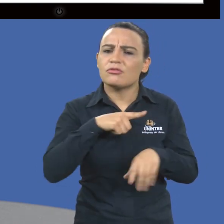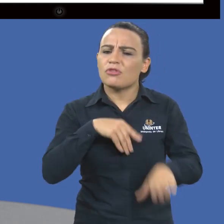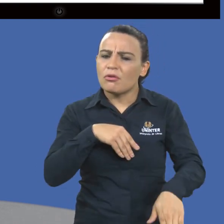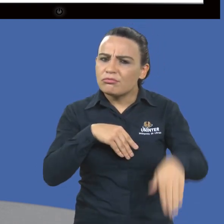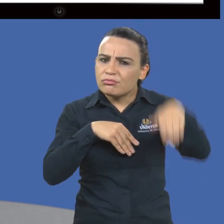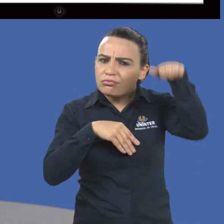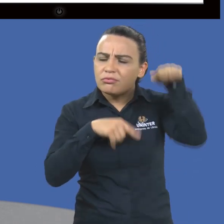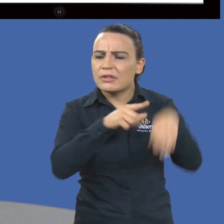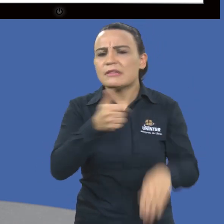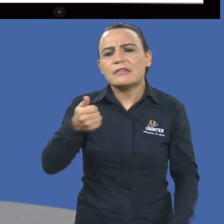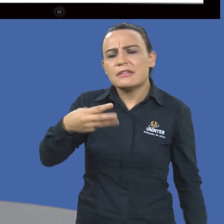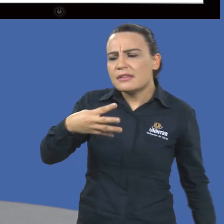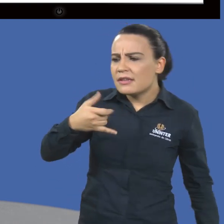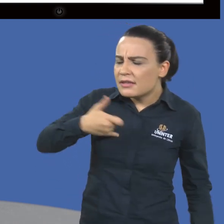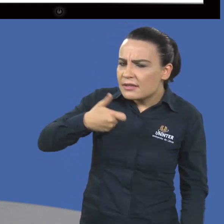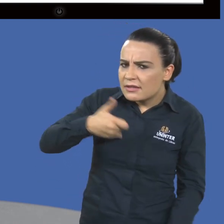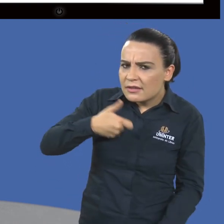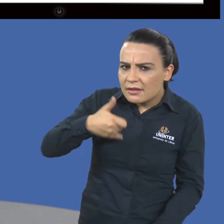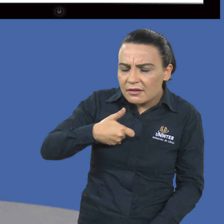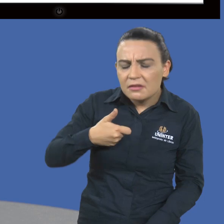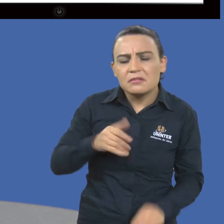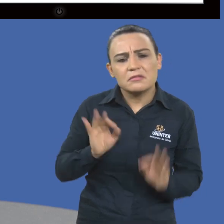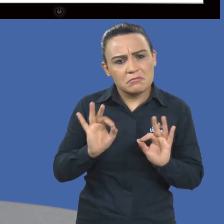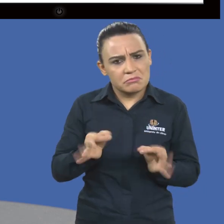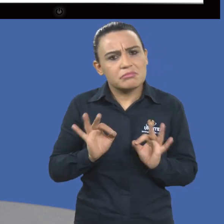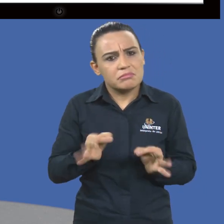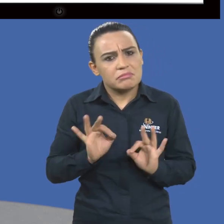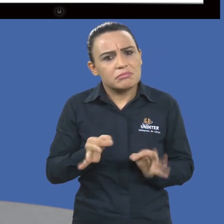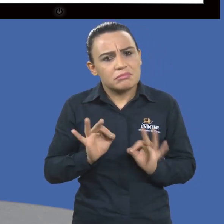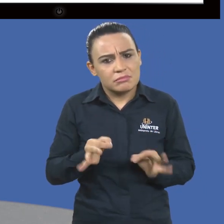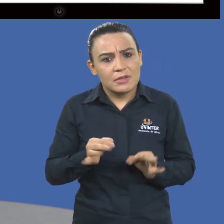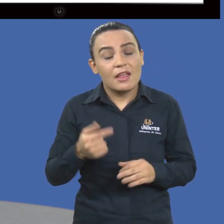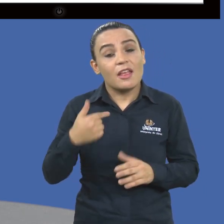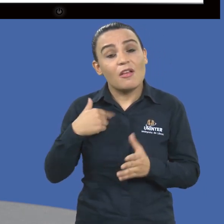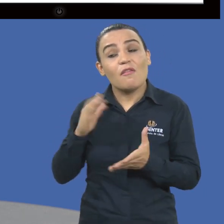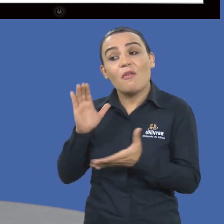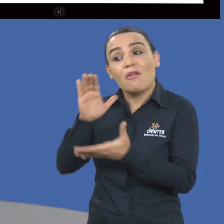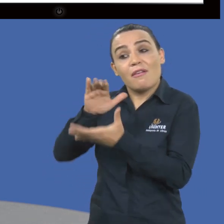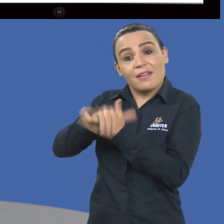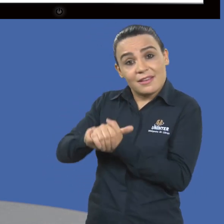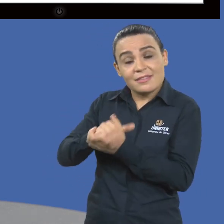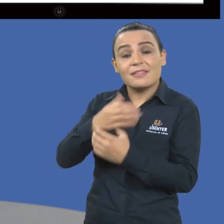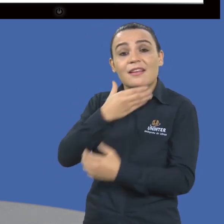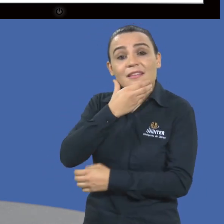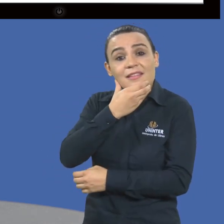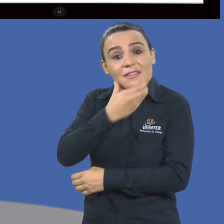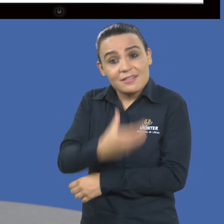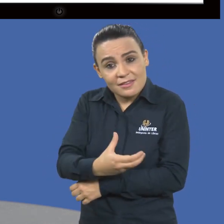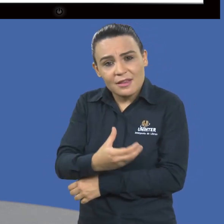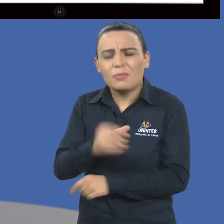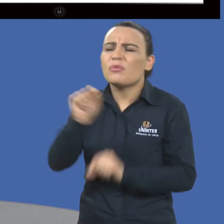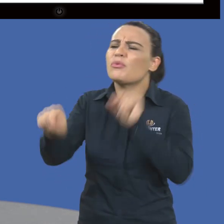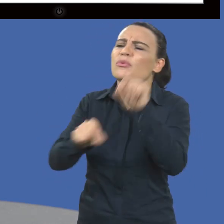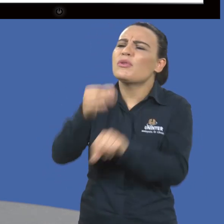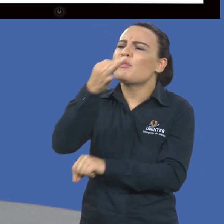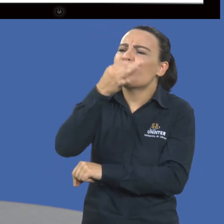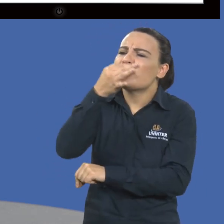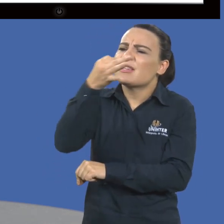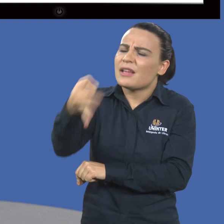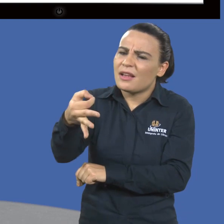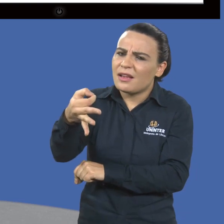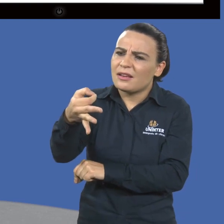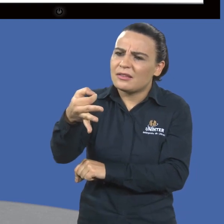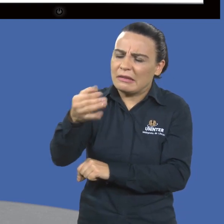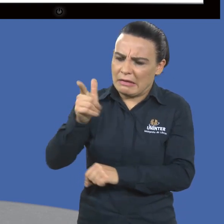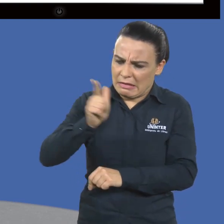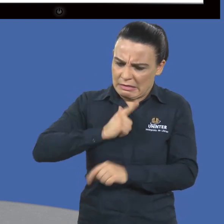irmãozinho, hoje ele já está grandinho, está com 13 anos e tal, e eu vou me casar em dezembro.